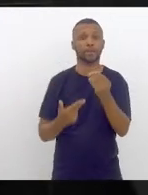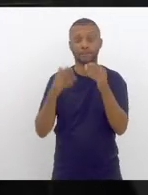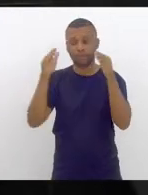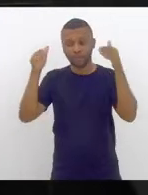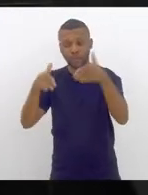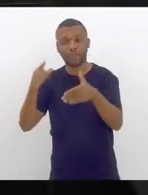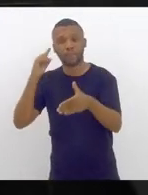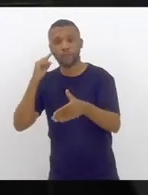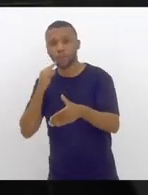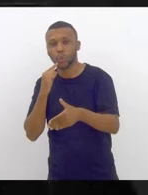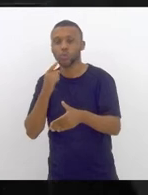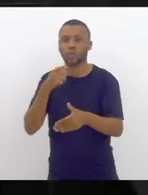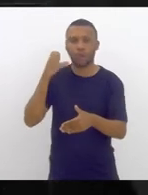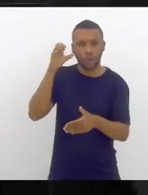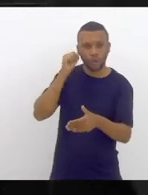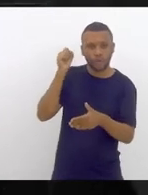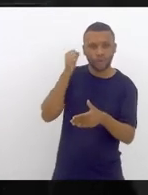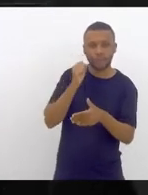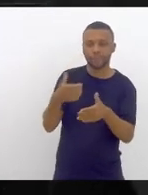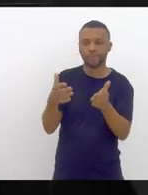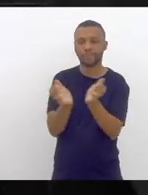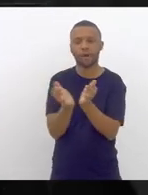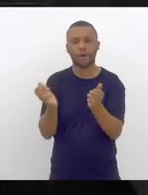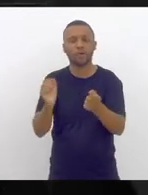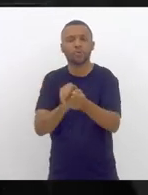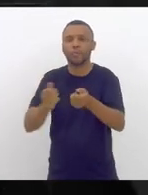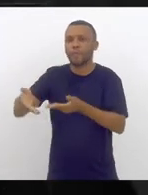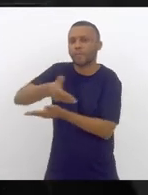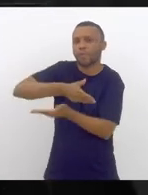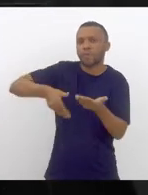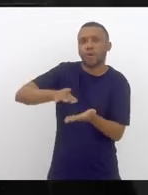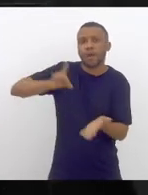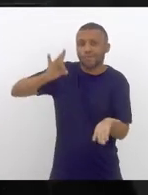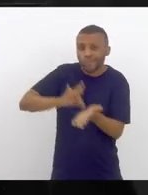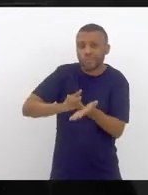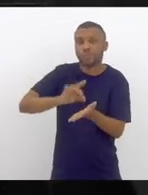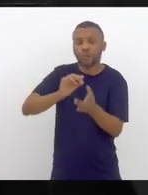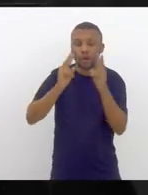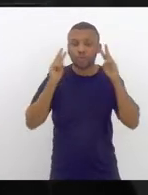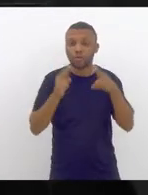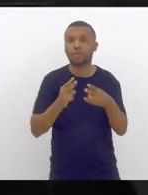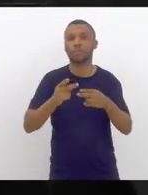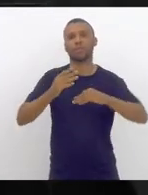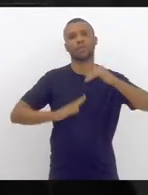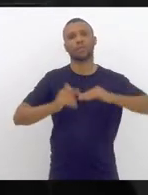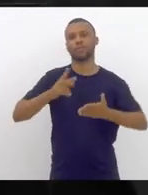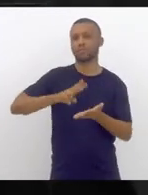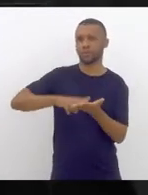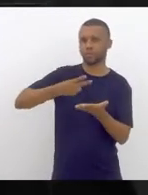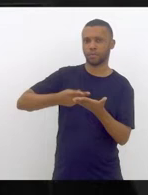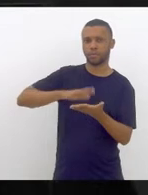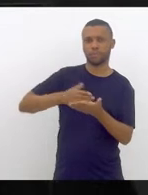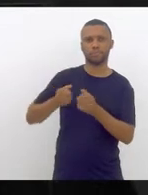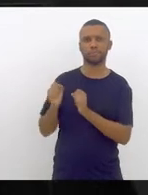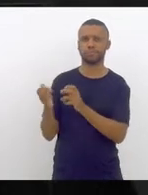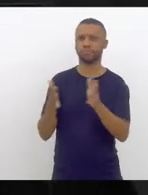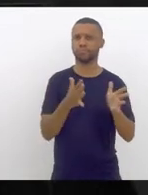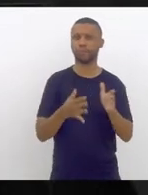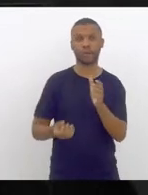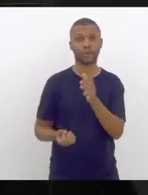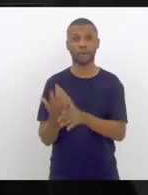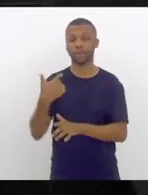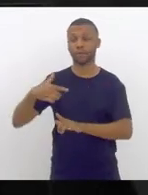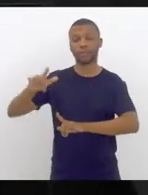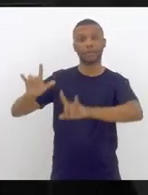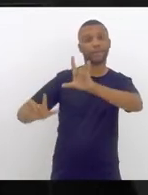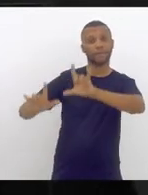surdos e ouvintes ao mesmo tempo a oficialização da profissão de tradutora intérprete de Libras a criação da TV Ines a